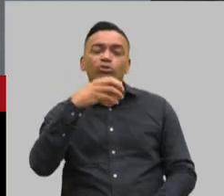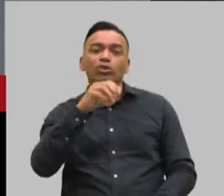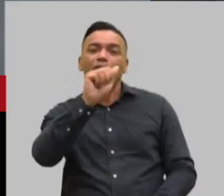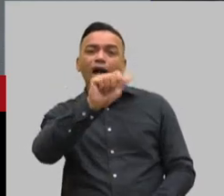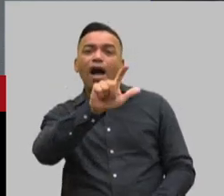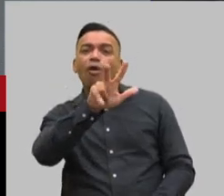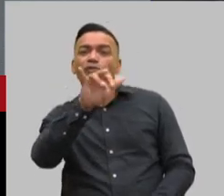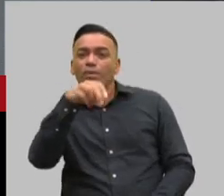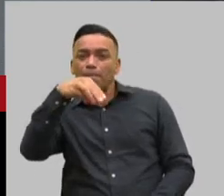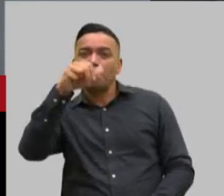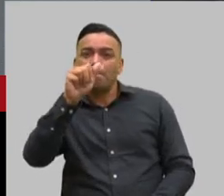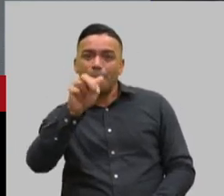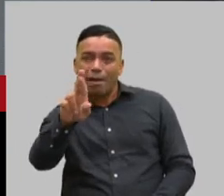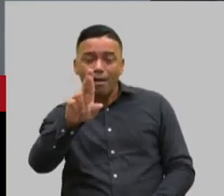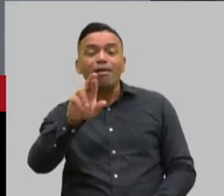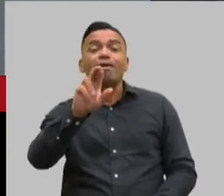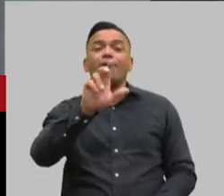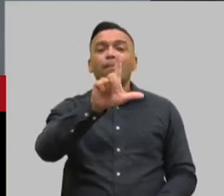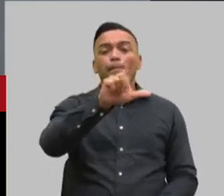e Marcelo Pereira.